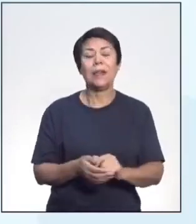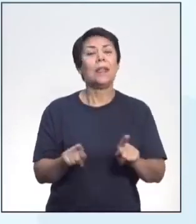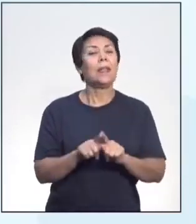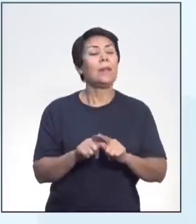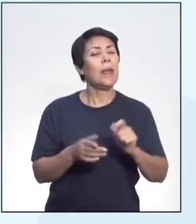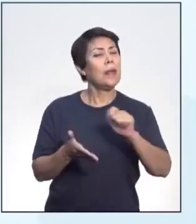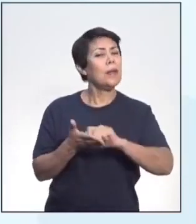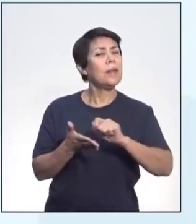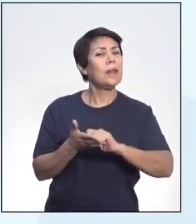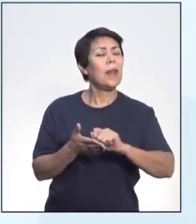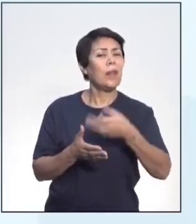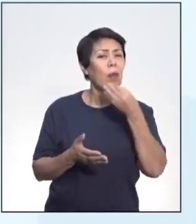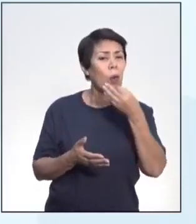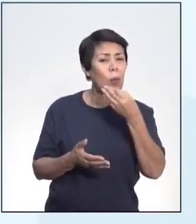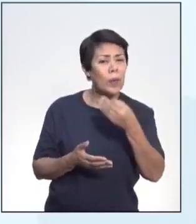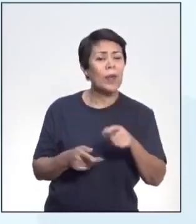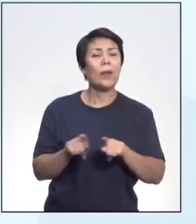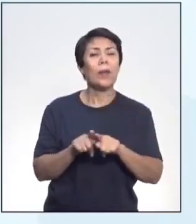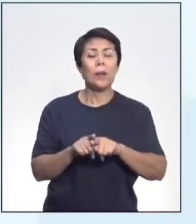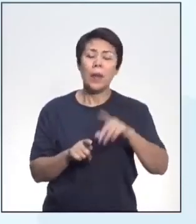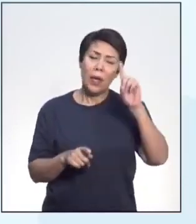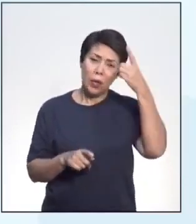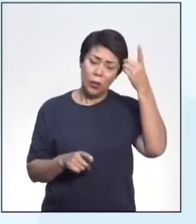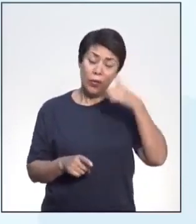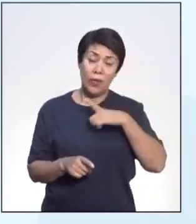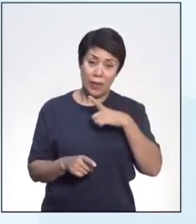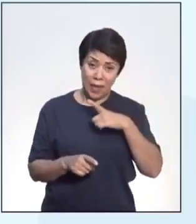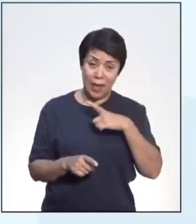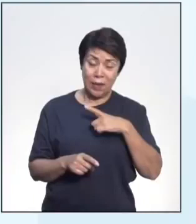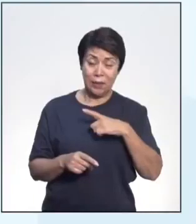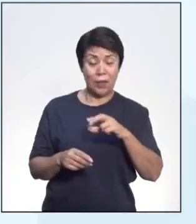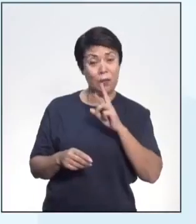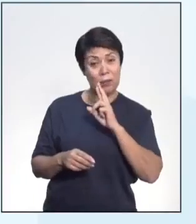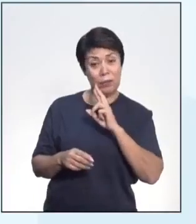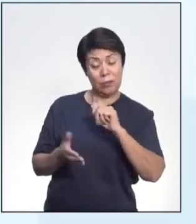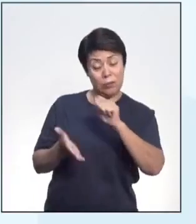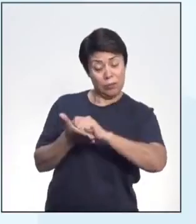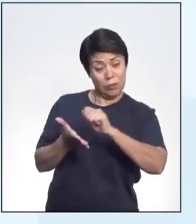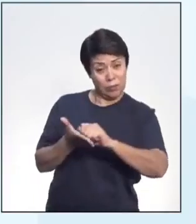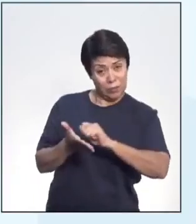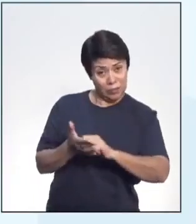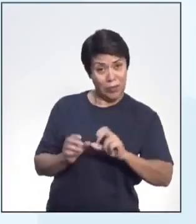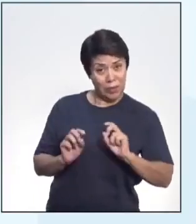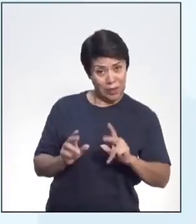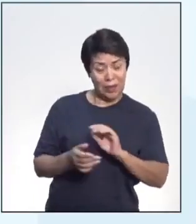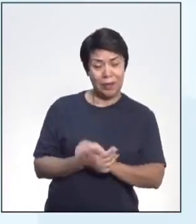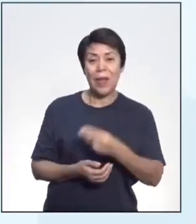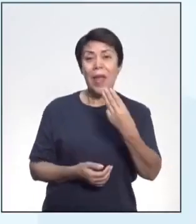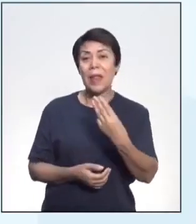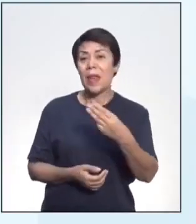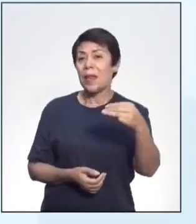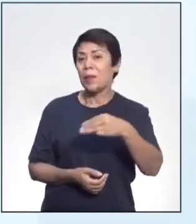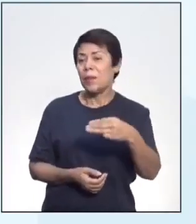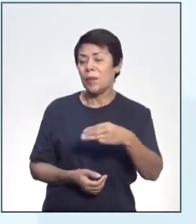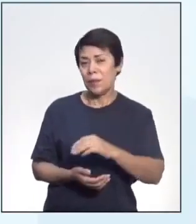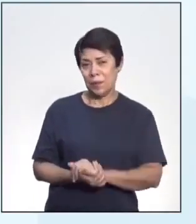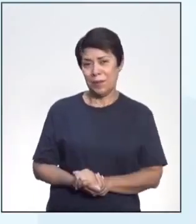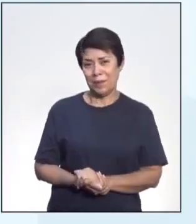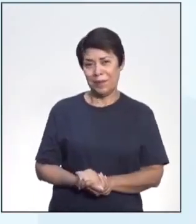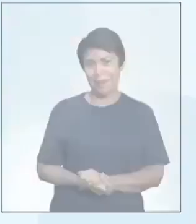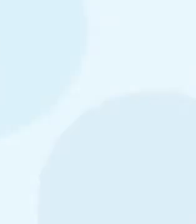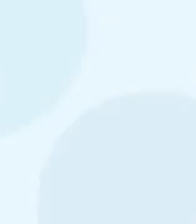que eles acharam. E se ficou alguma dúvida, para a gente poder esclarecer essas dúvidas, se possível, hoje ainda. Vamos lá? 3 minutinhos para vocês responderem.